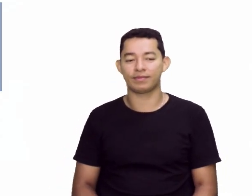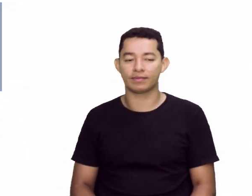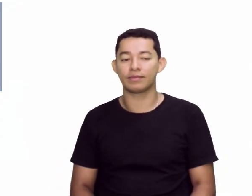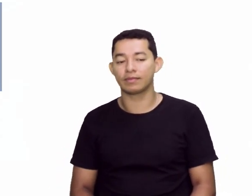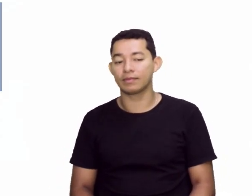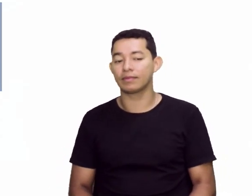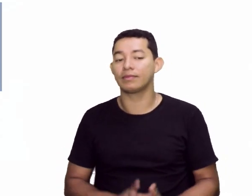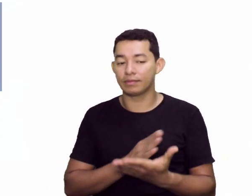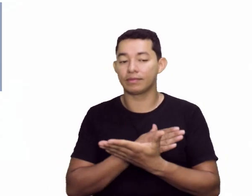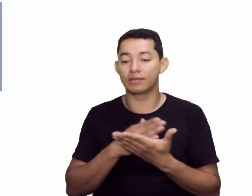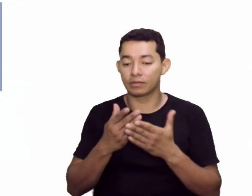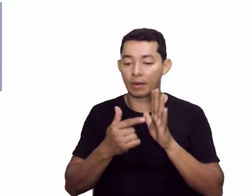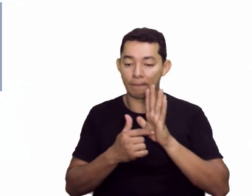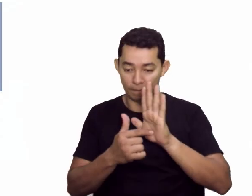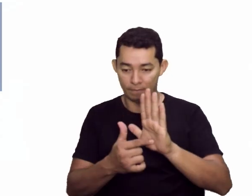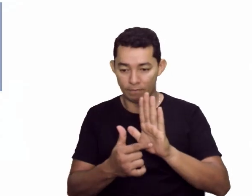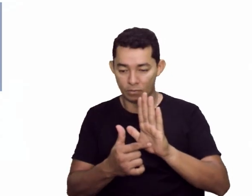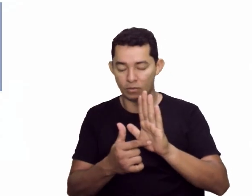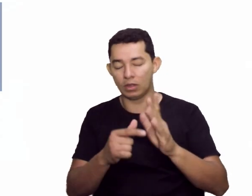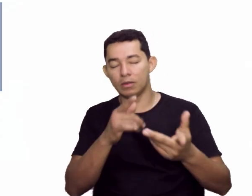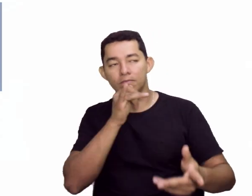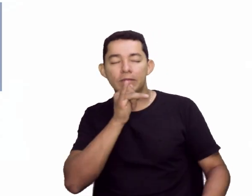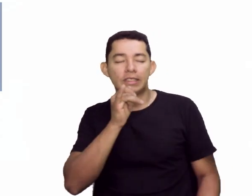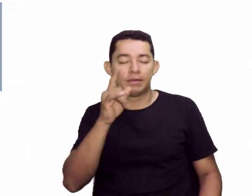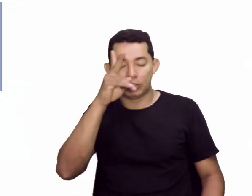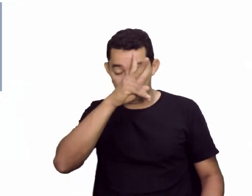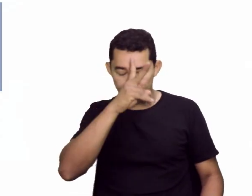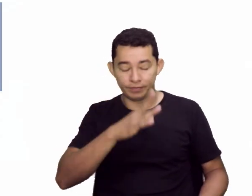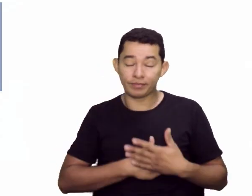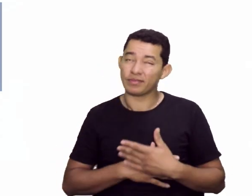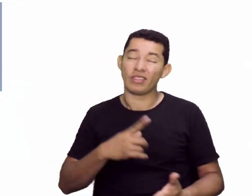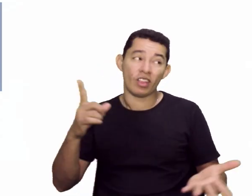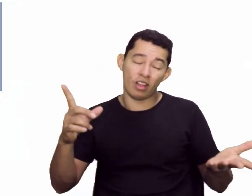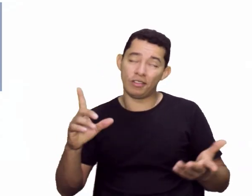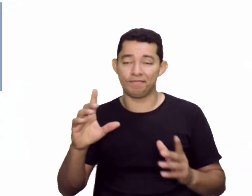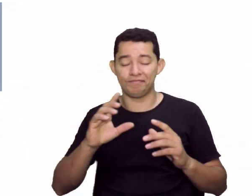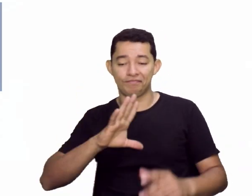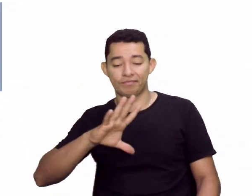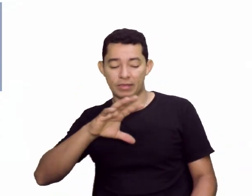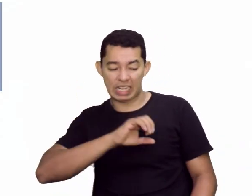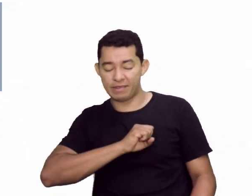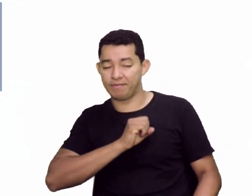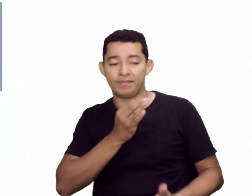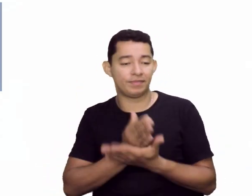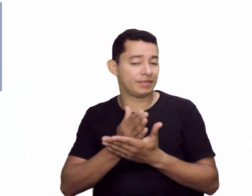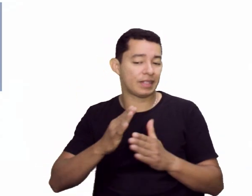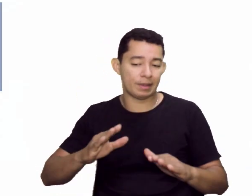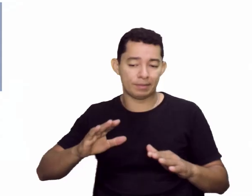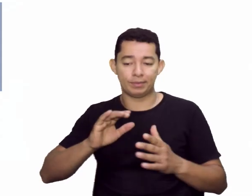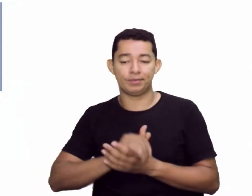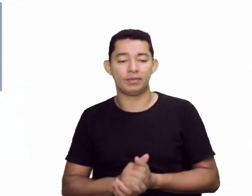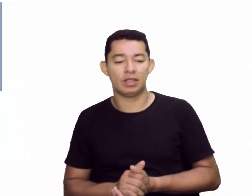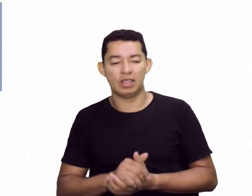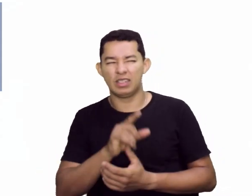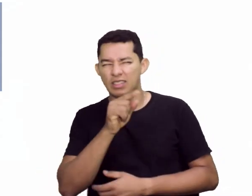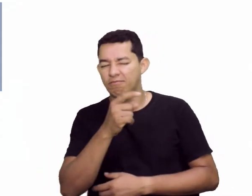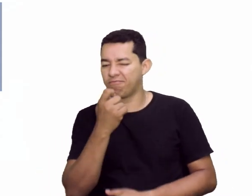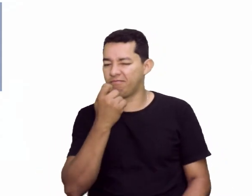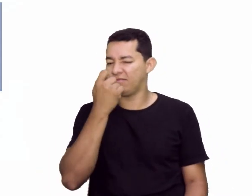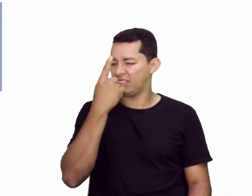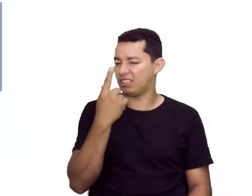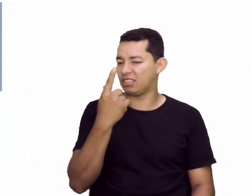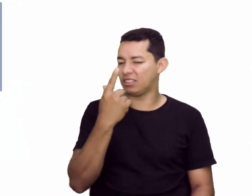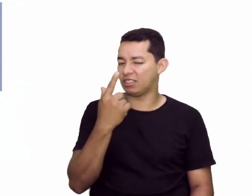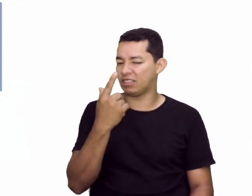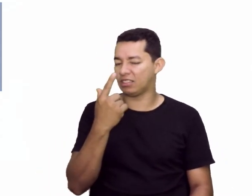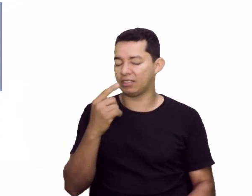com, olha, nosso amor acabou, tal, você está muito estranha, não sei o que, vai